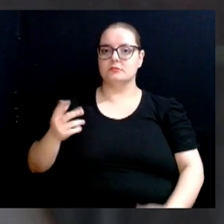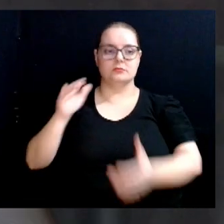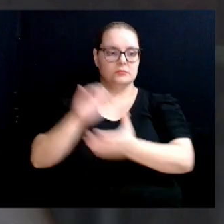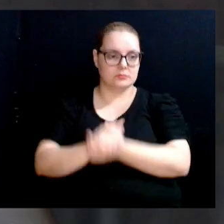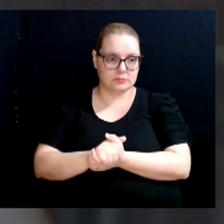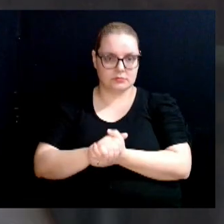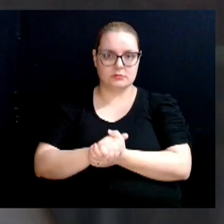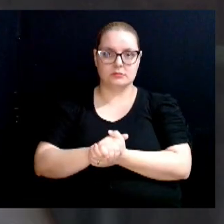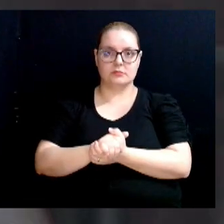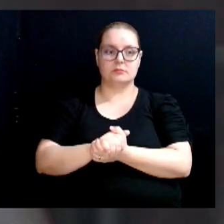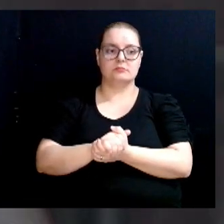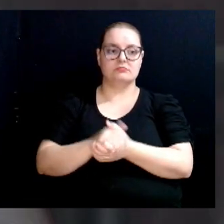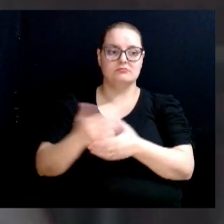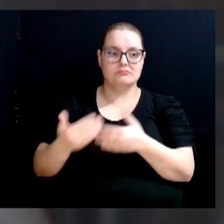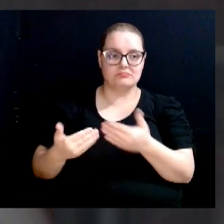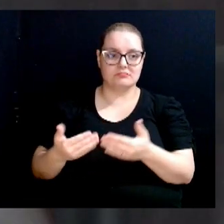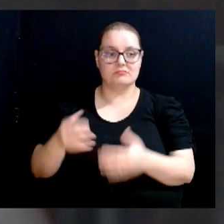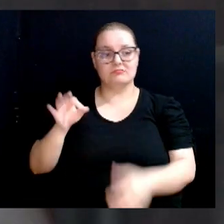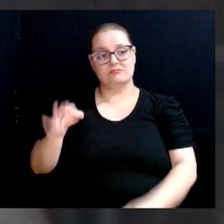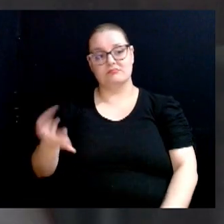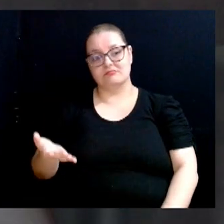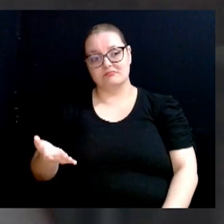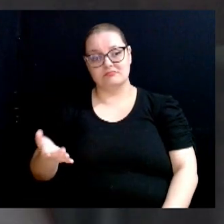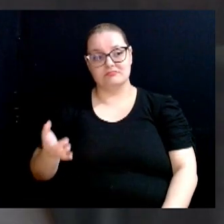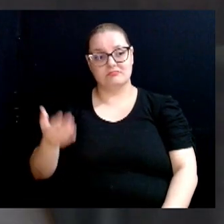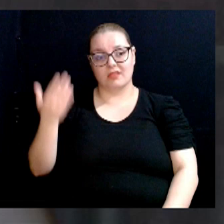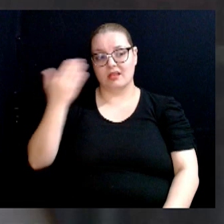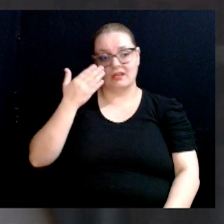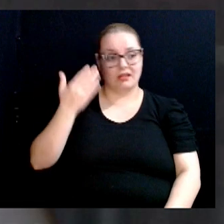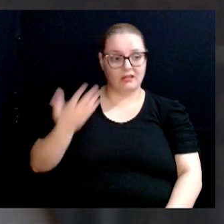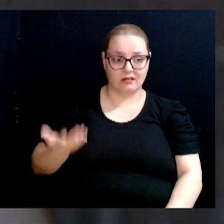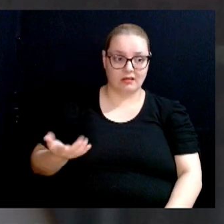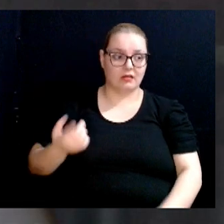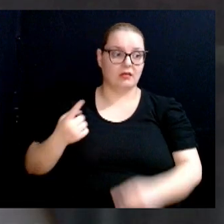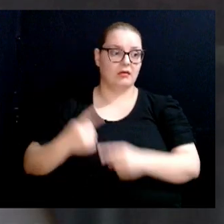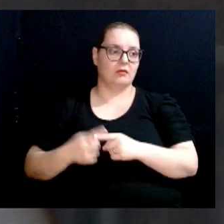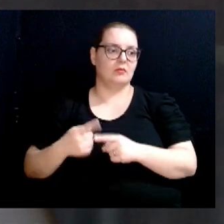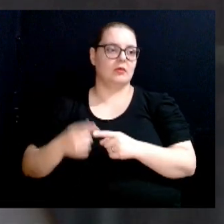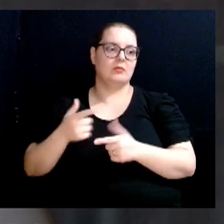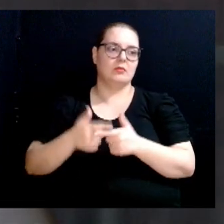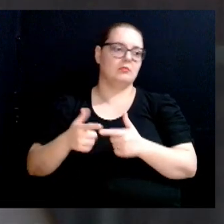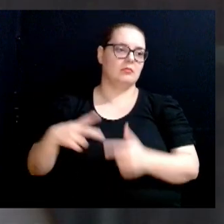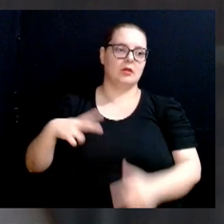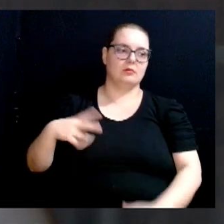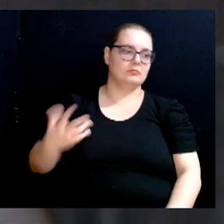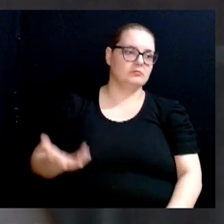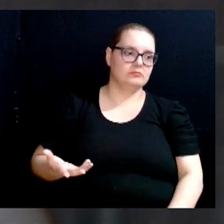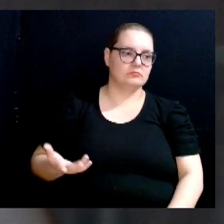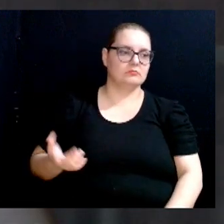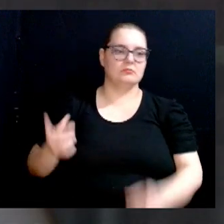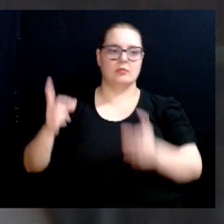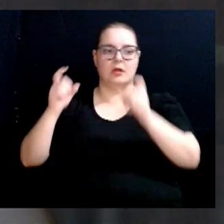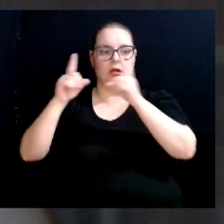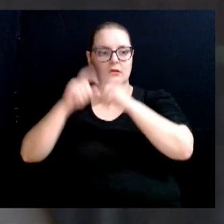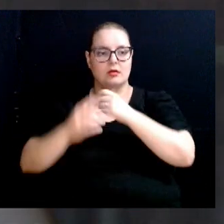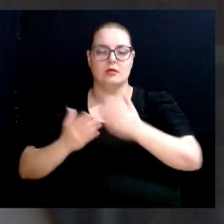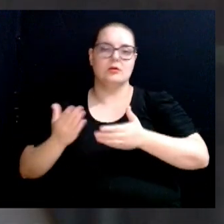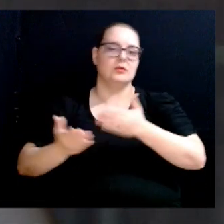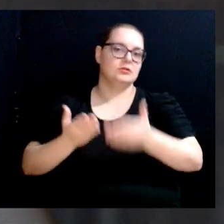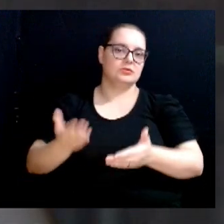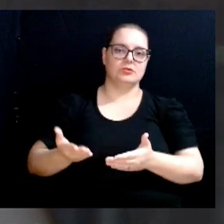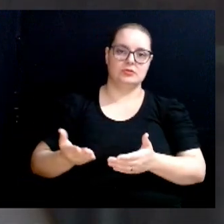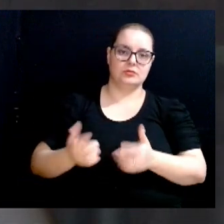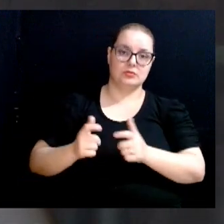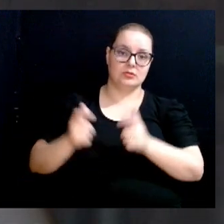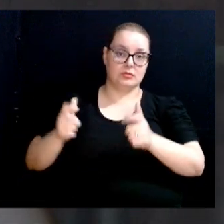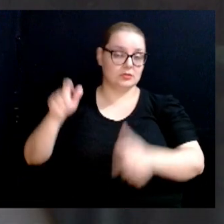vezes a tendência é não olhar, às vezes não olha por questões pessoais, por dificuldade de lidar com o crescimento da outra pessoa, e